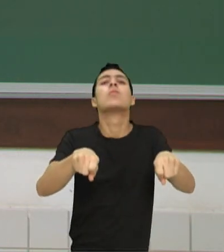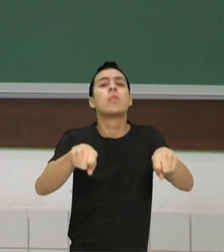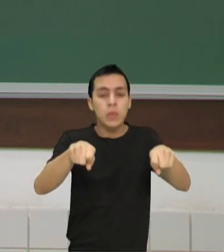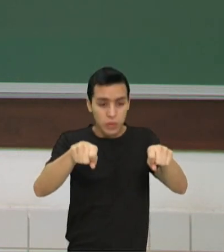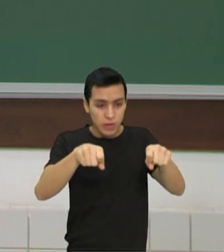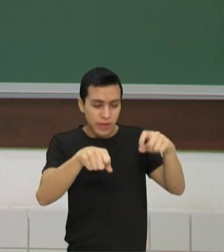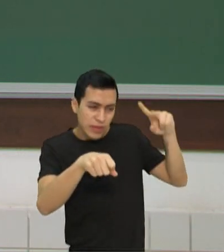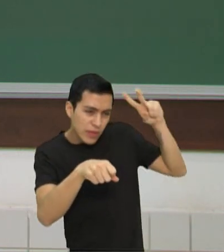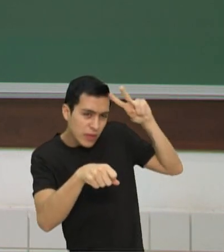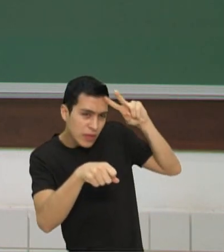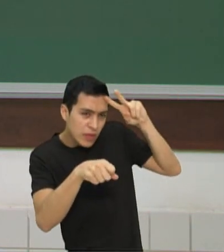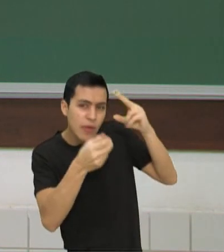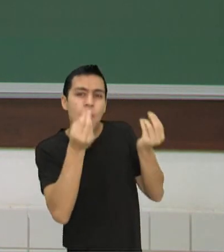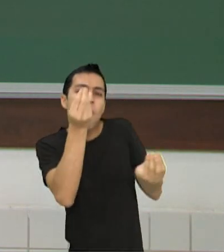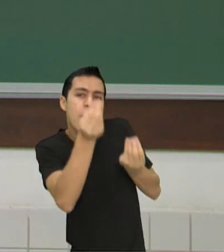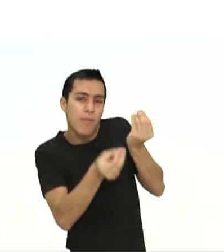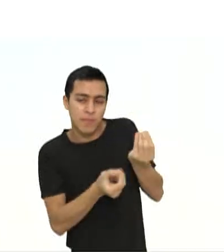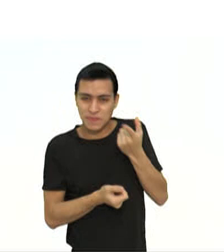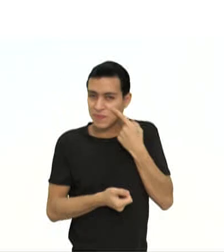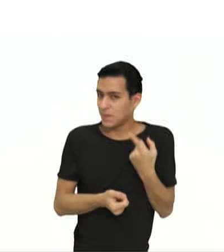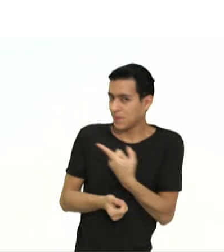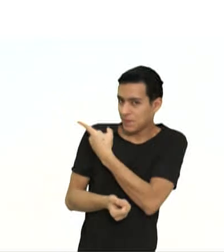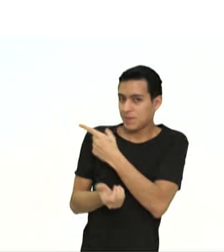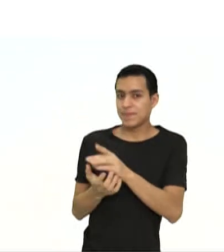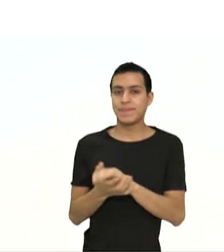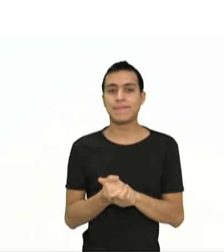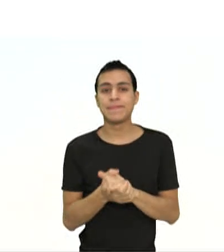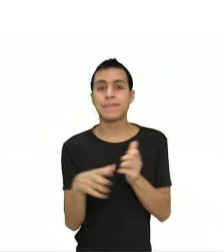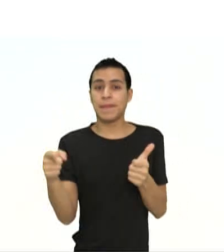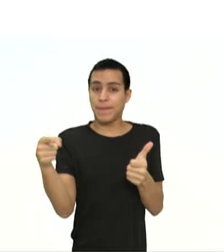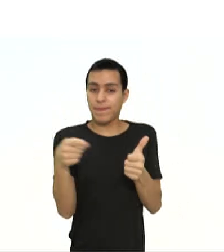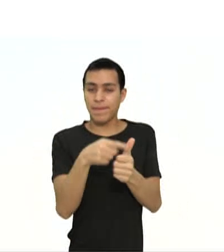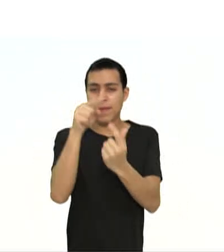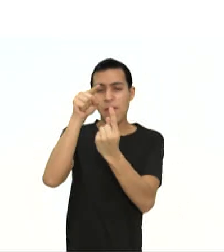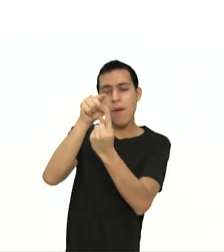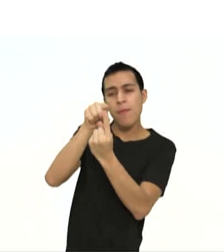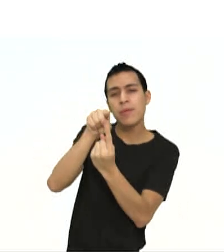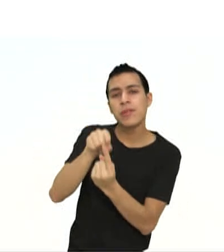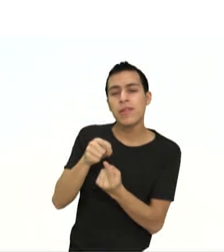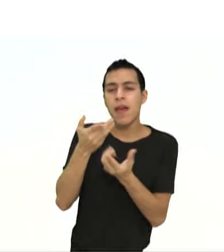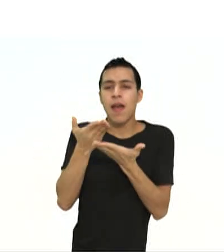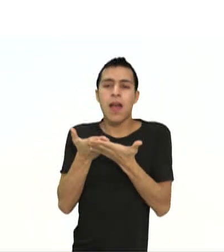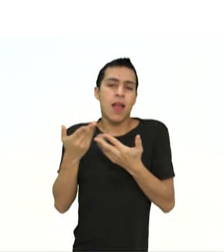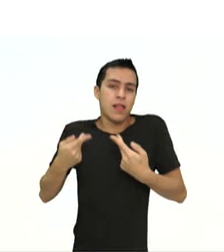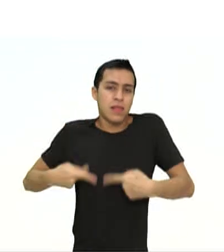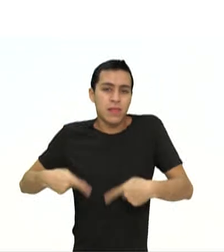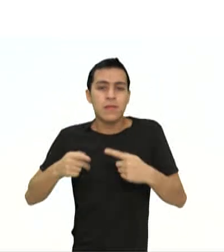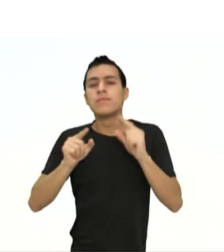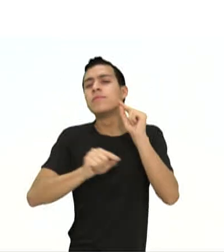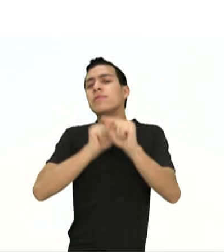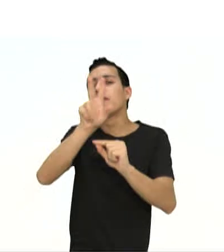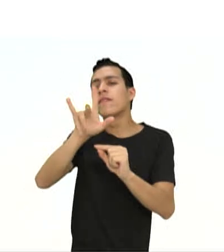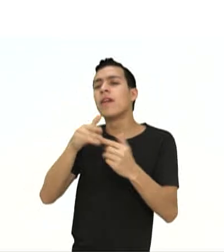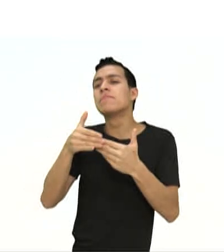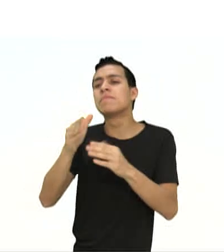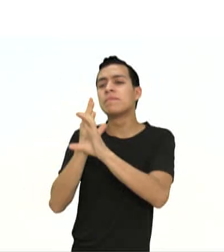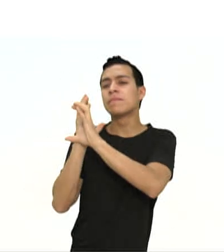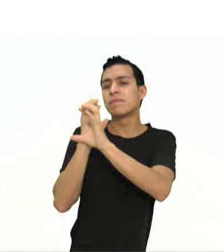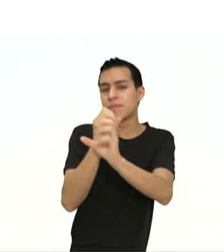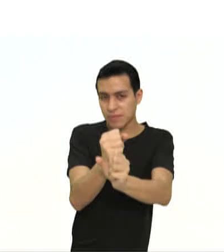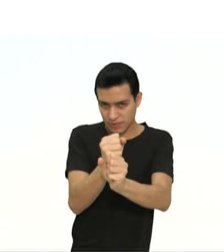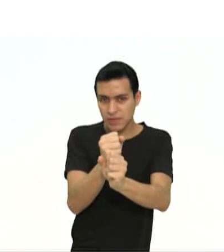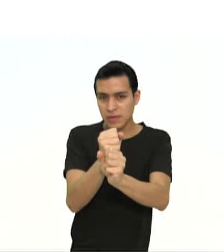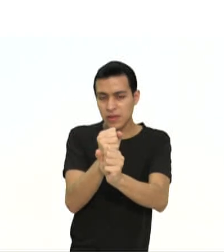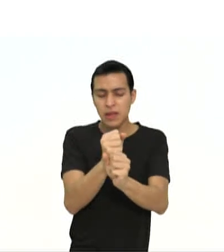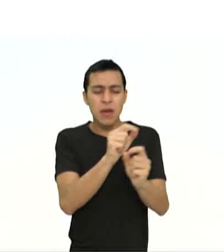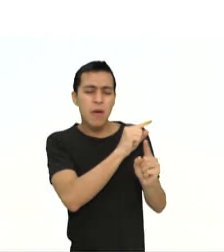da história. Quer ver? Vamos lá então. Ó, primeira coisa, objetivos da aula, tá? O que a gente vai ver? Você já viu esse objetivo,